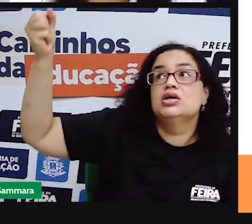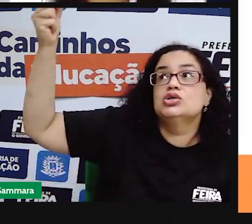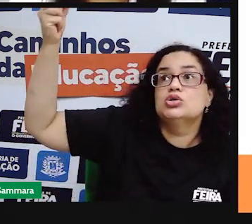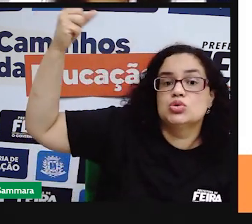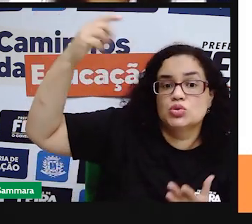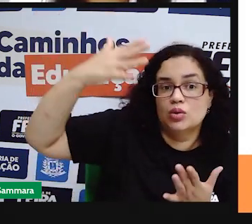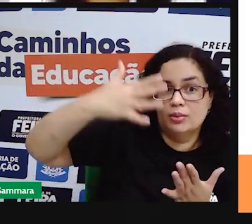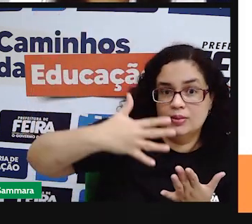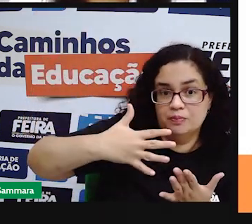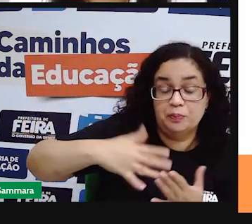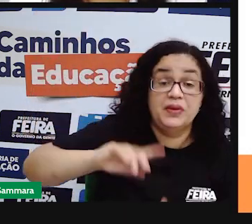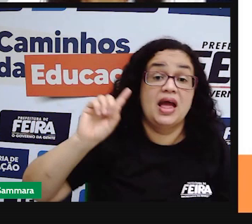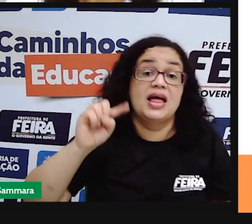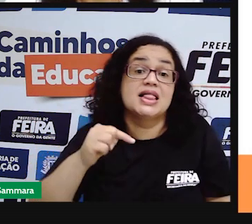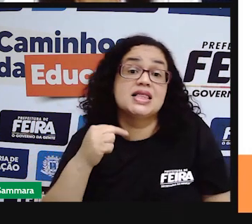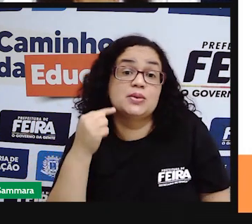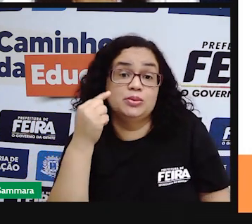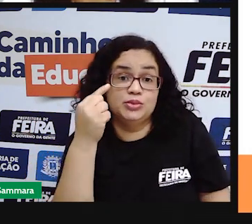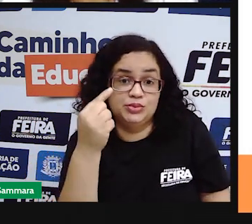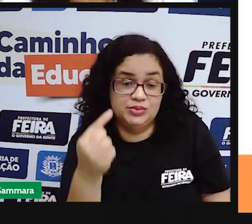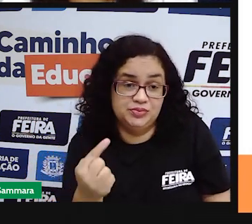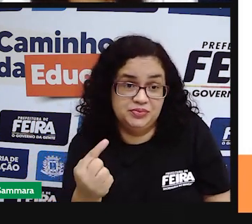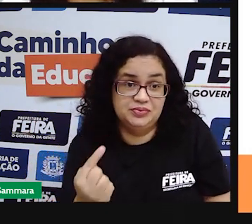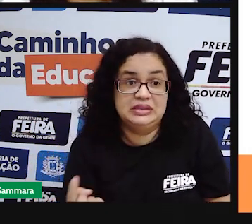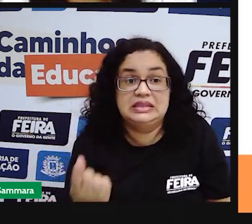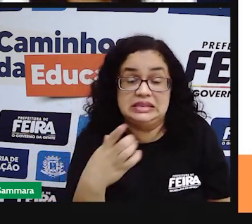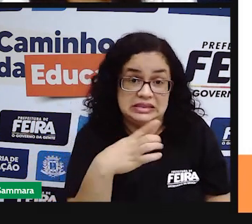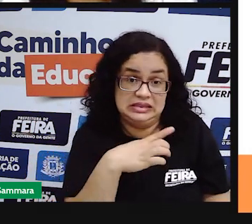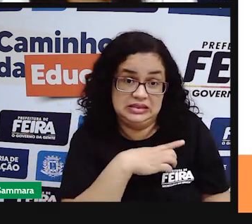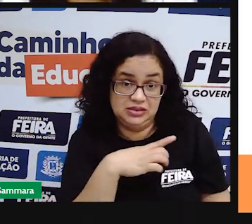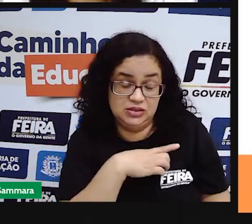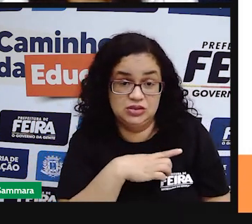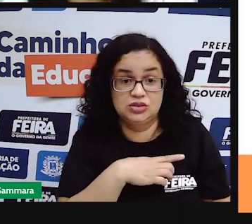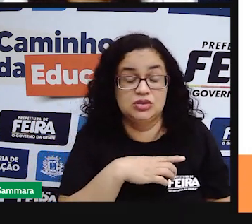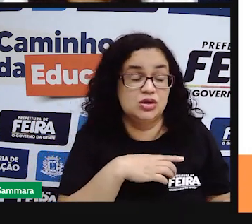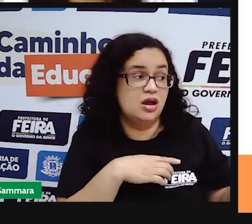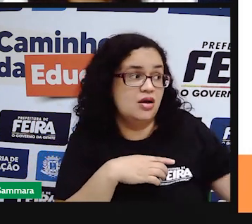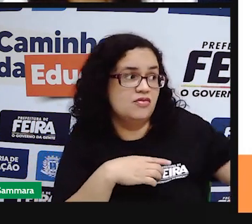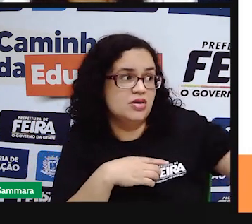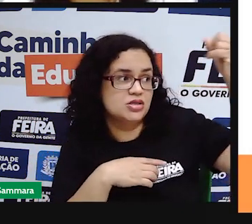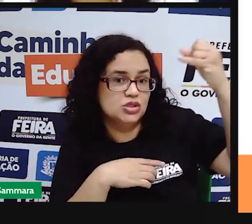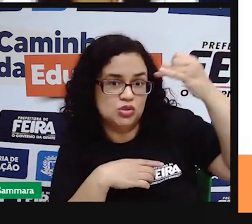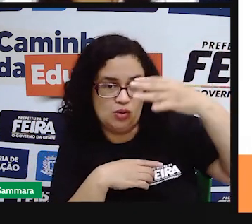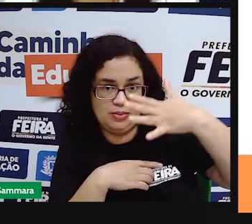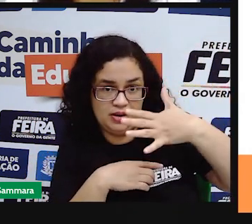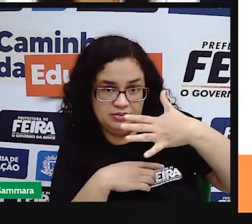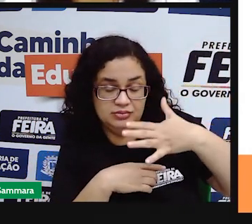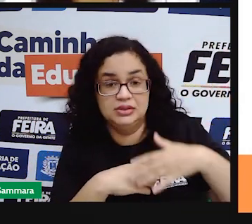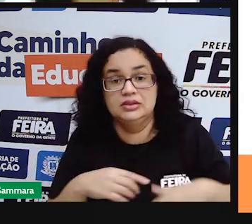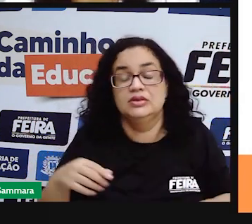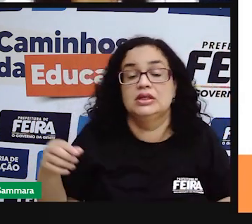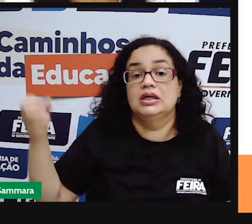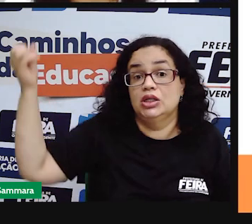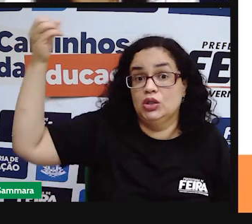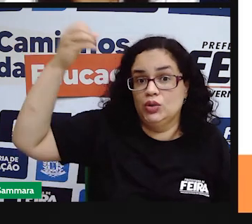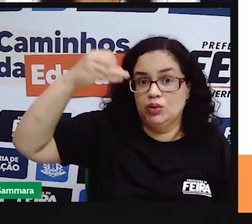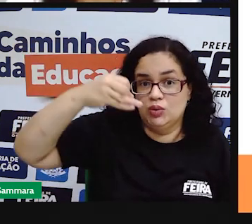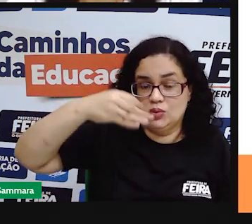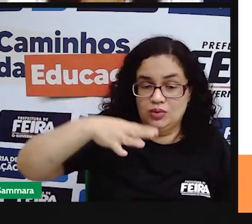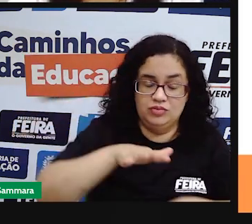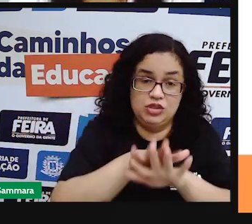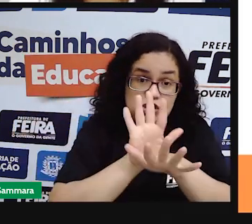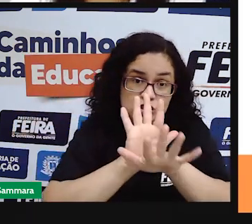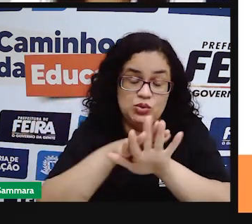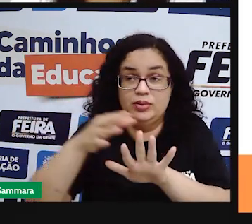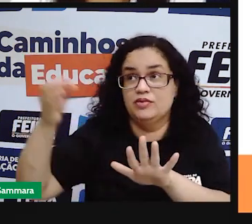E aí depois, a parte que estava na sombra fica iluminada e a parte que estava iluminada vai